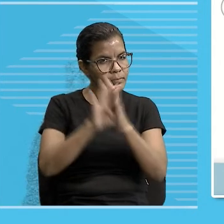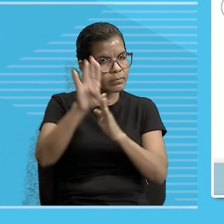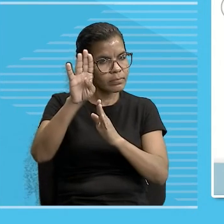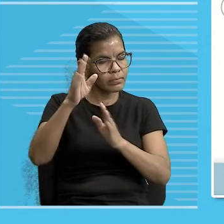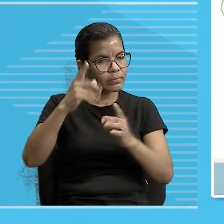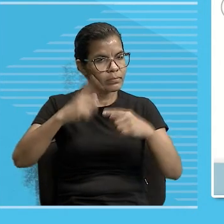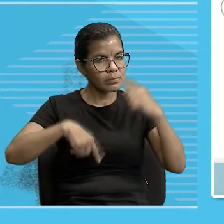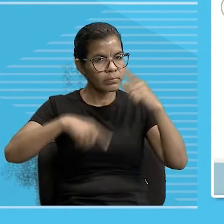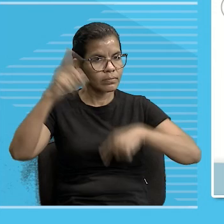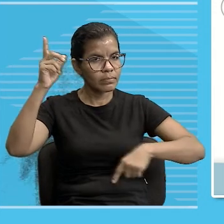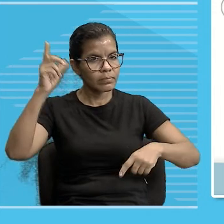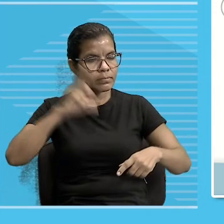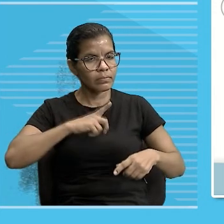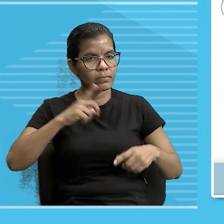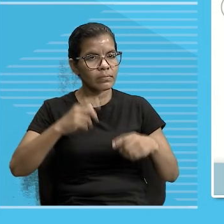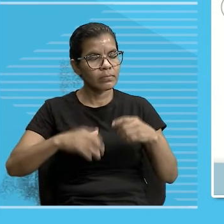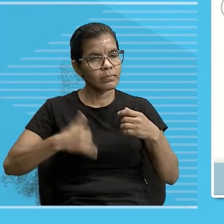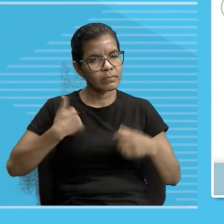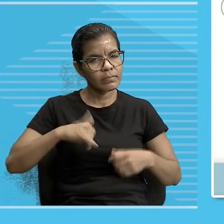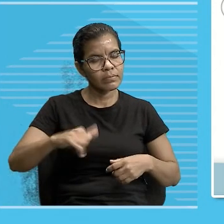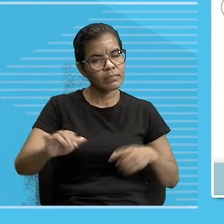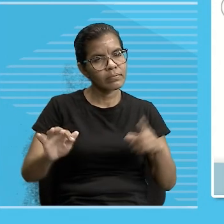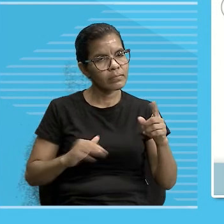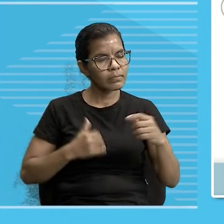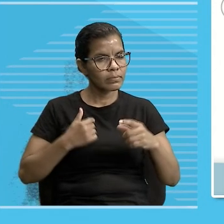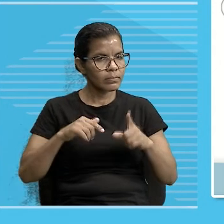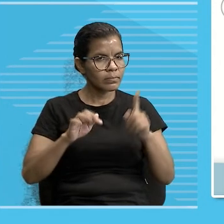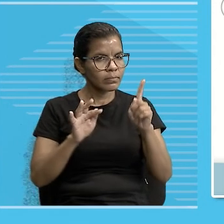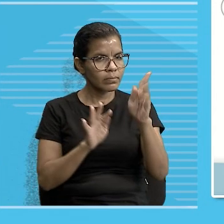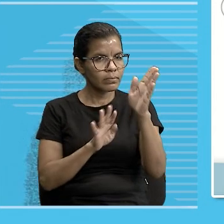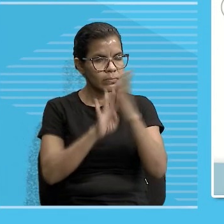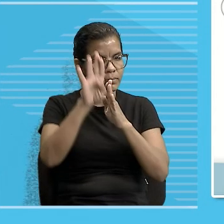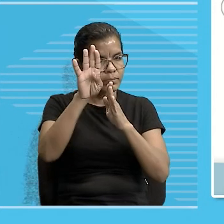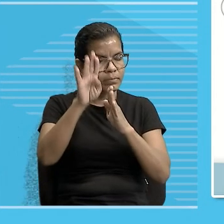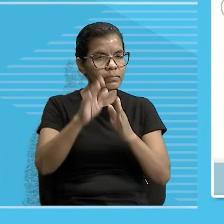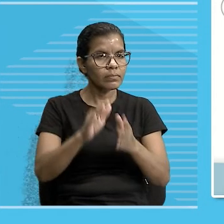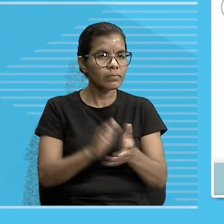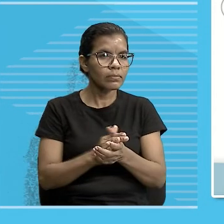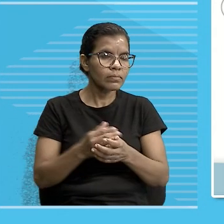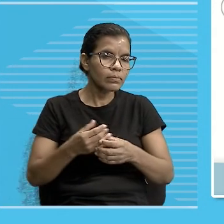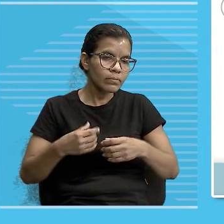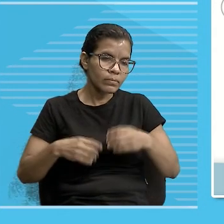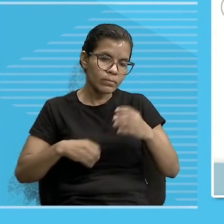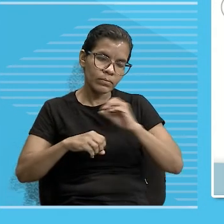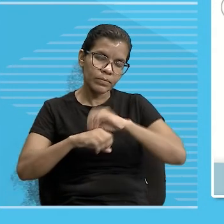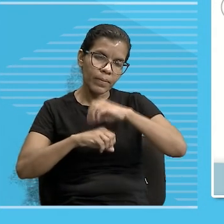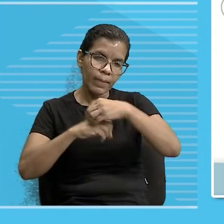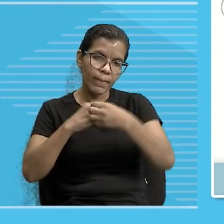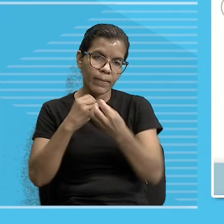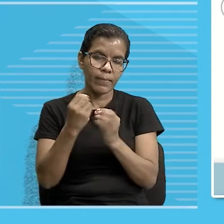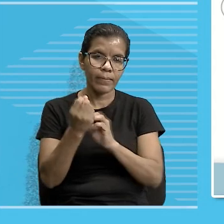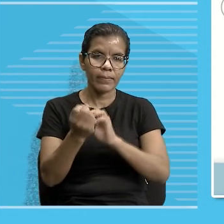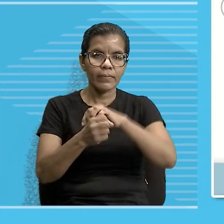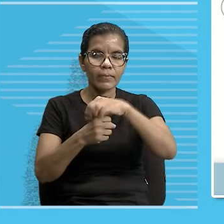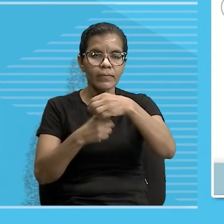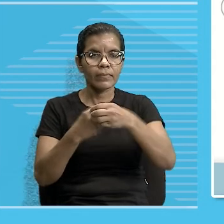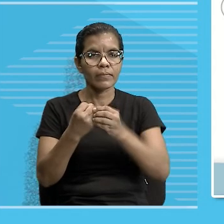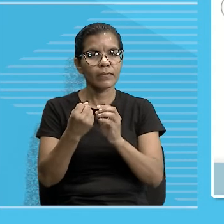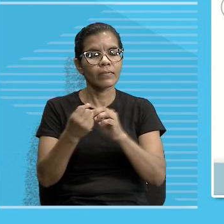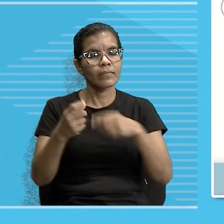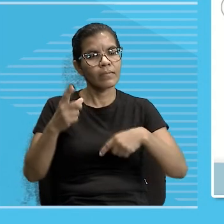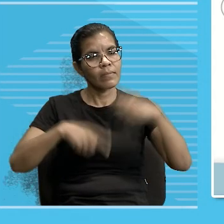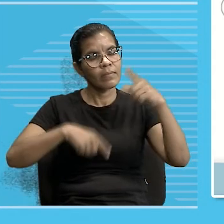esse objeto tem energia muito alta. E as moléculas, as partículas